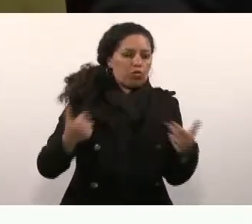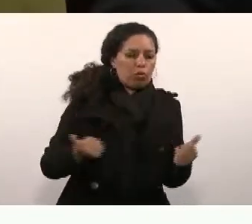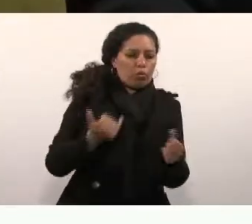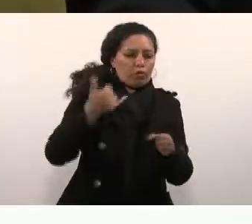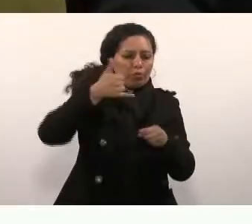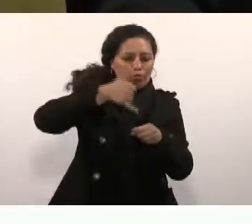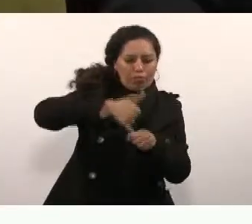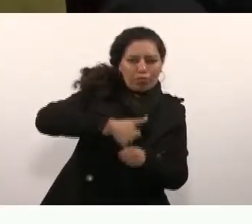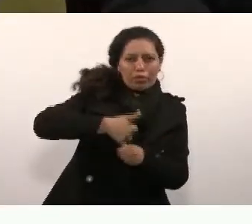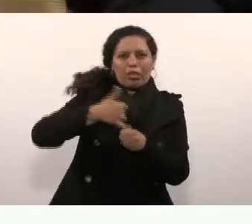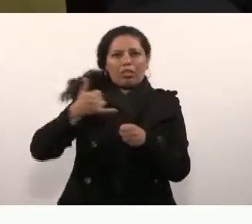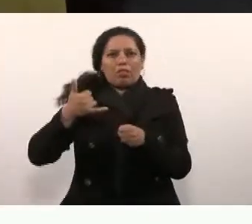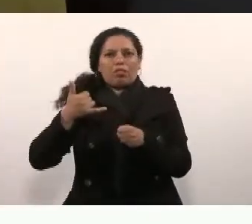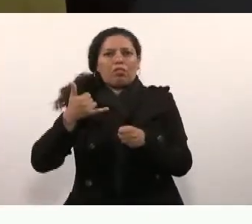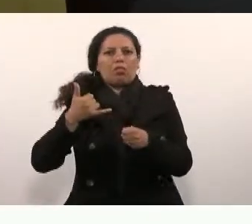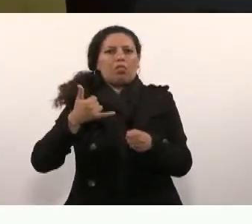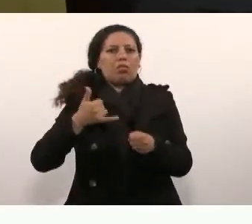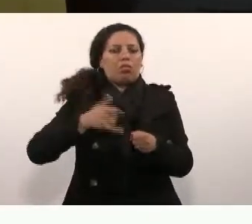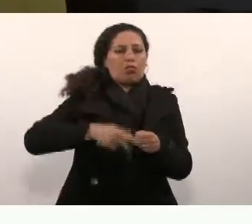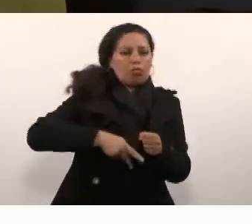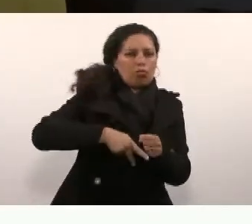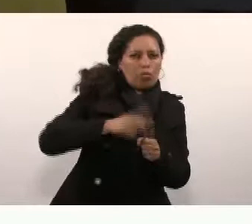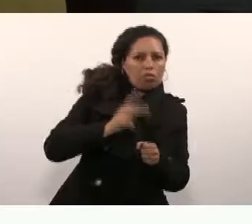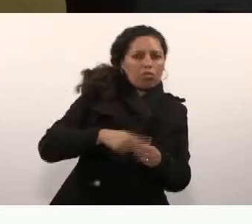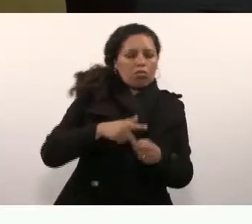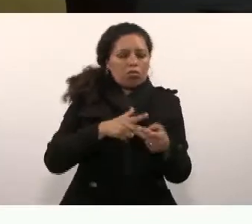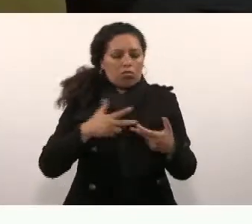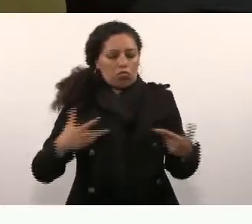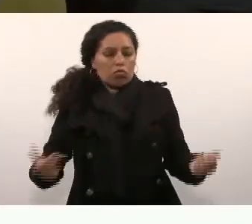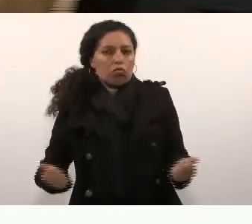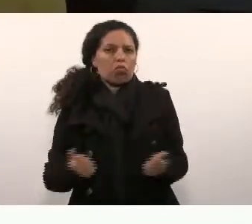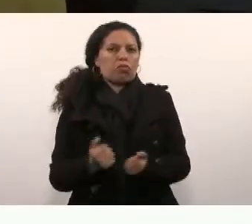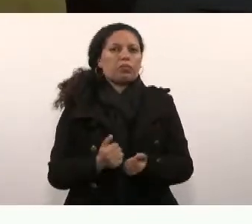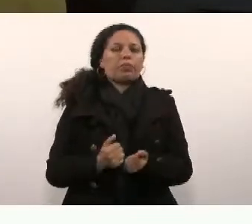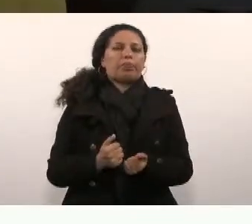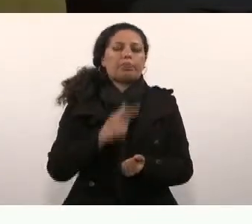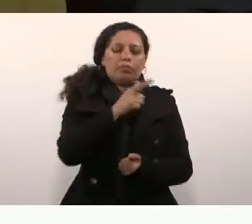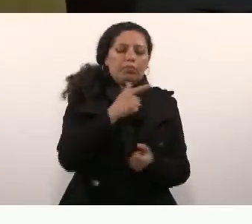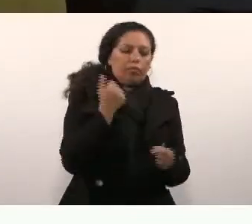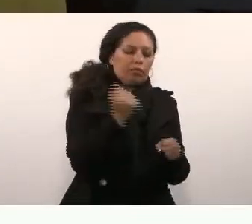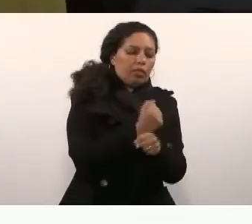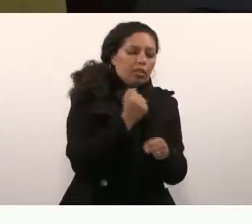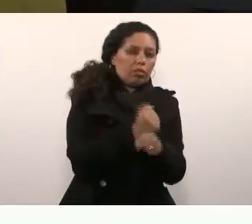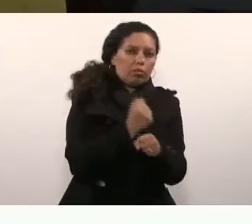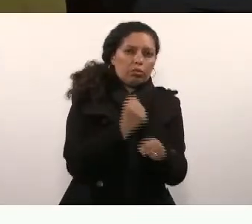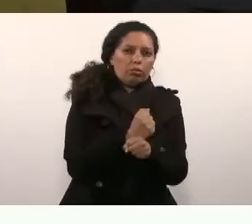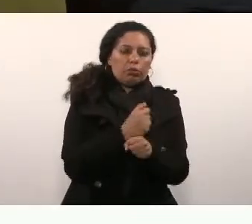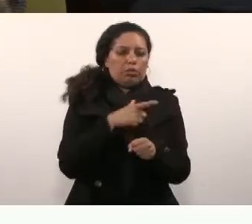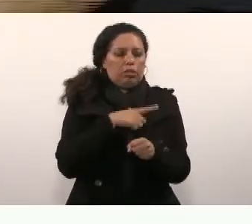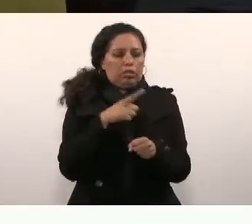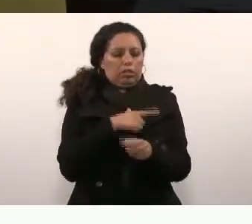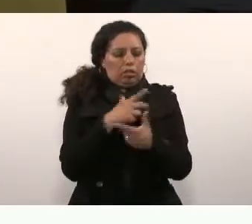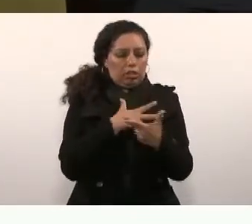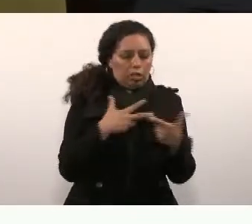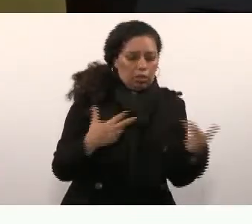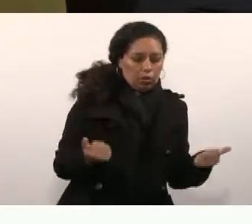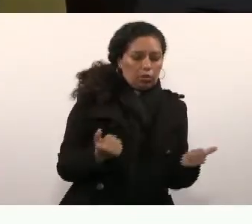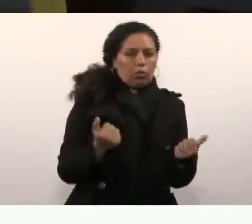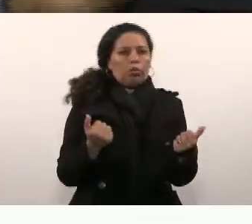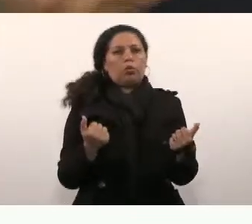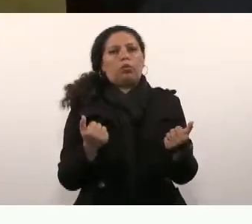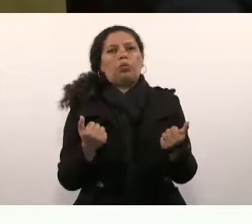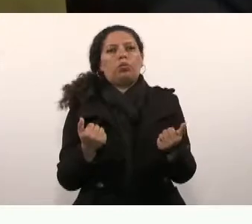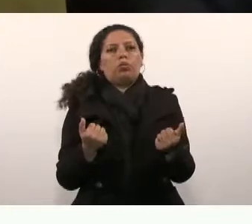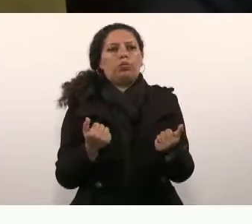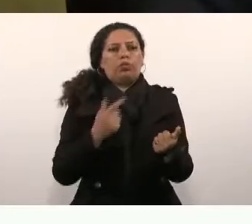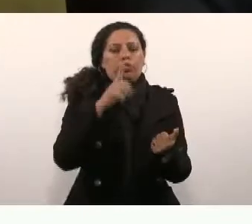petróleo, minério, já está sendo construída, e tem programas para termoelétrica, importação